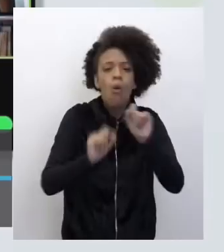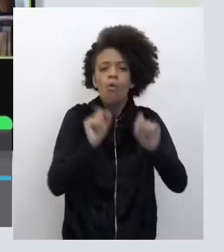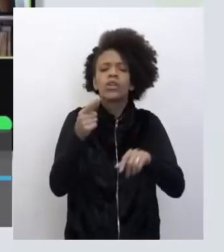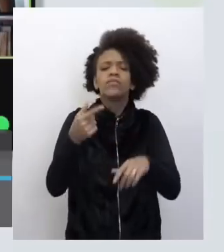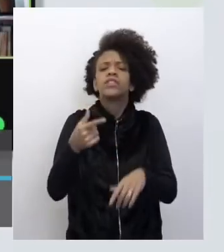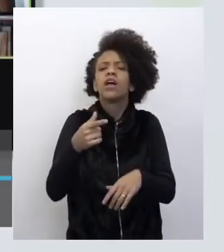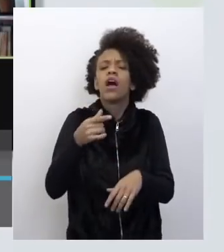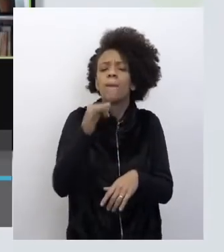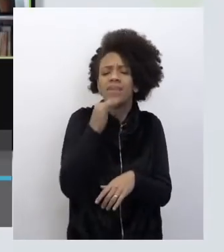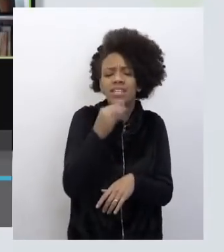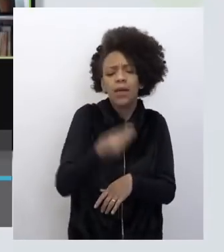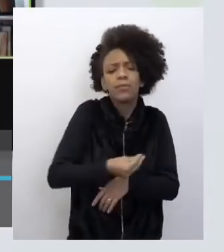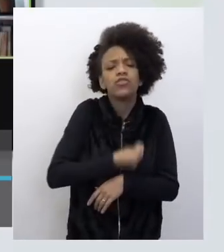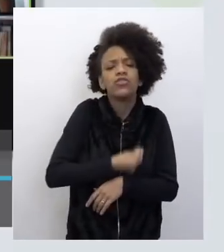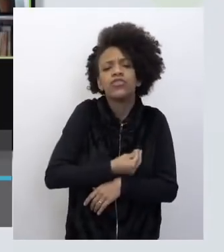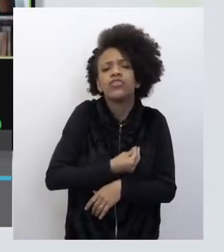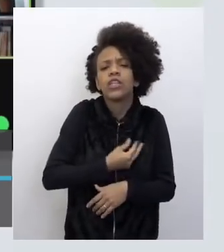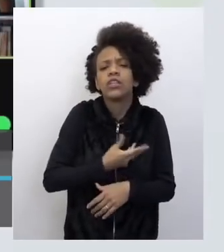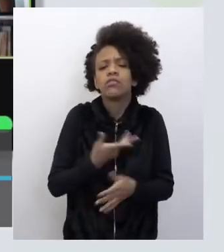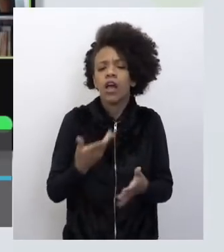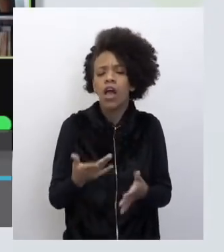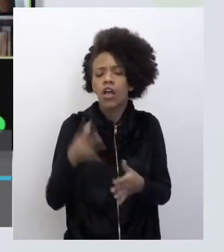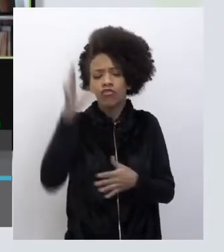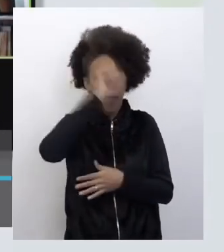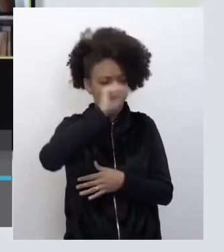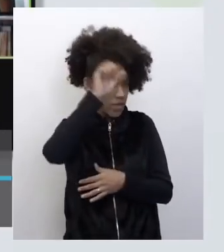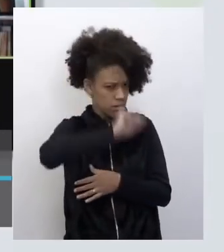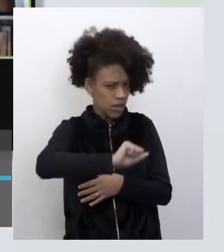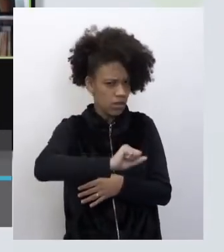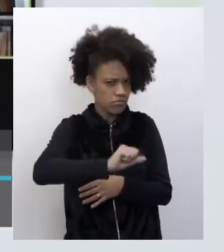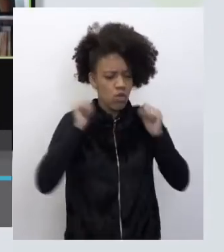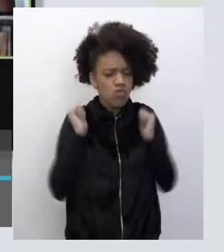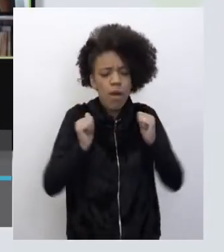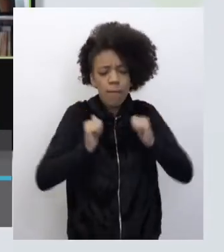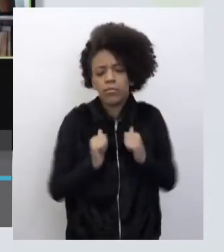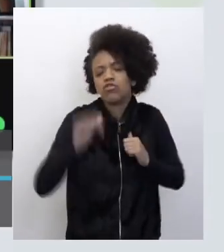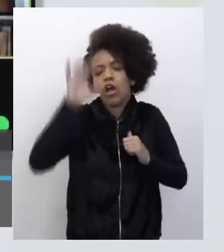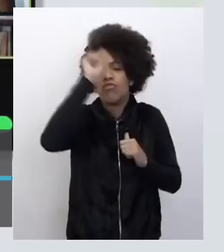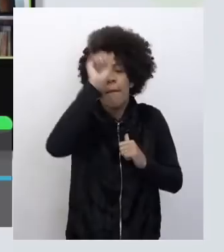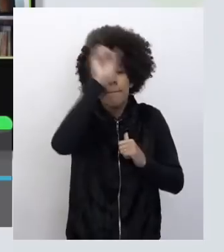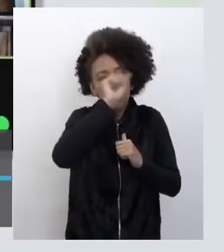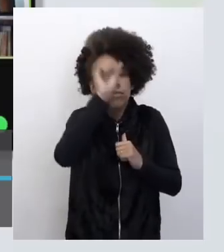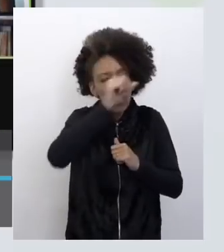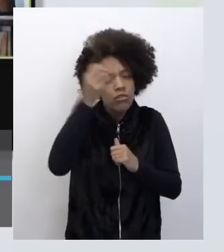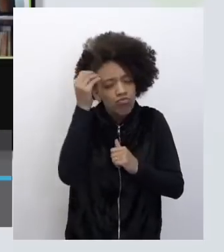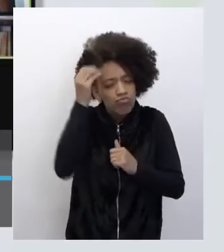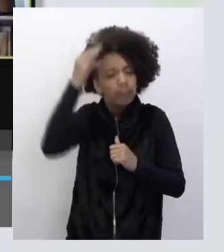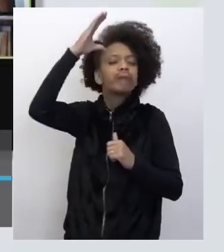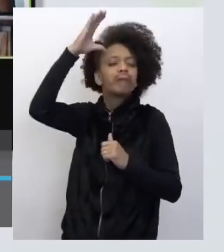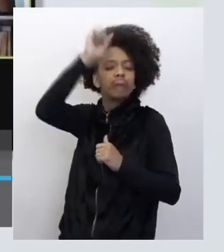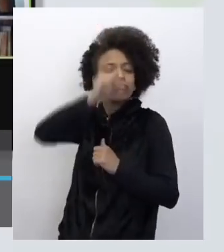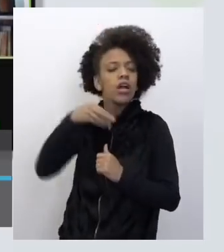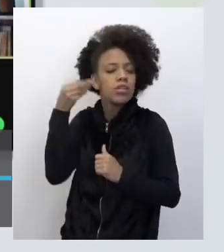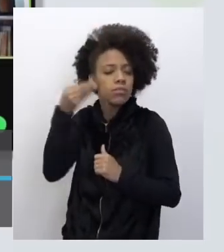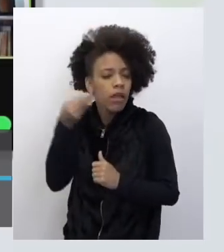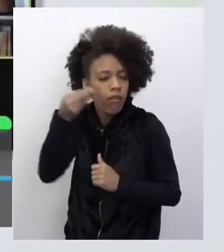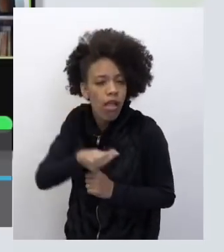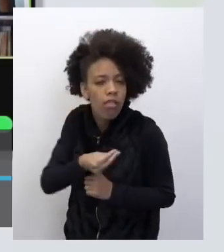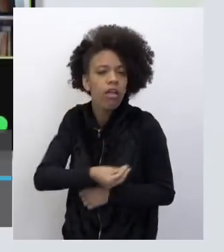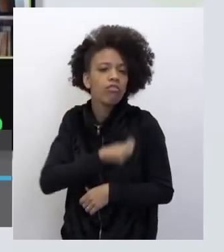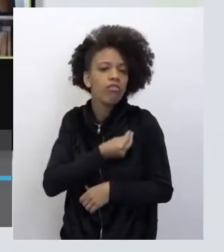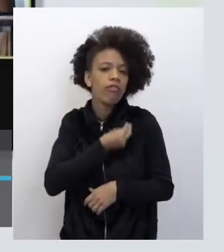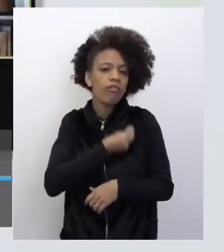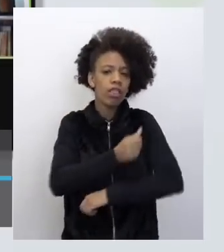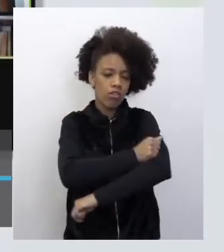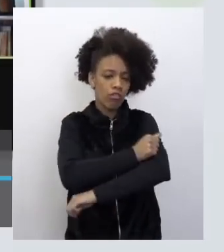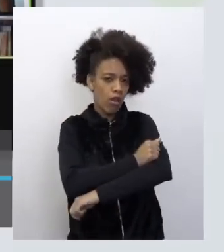leva de aprendizagem, na sua mochila de aprendizagens, dessa experiência no Grêmio